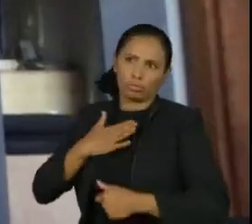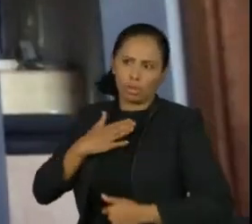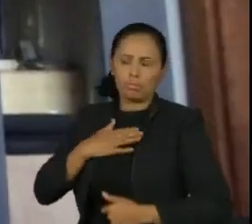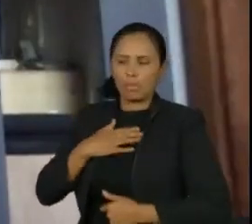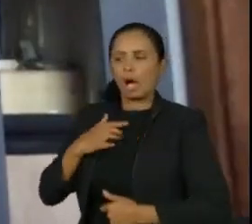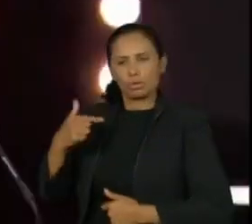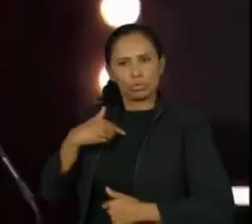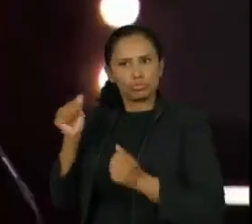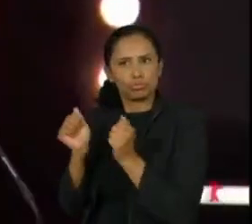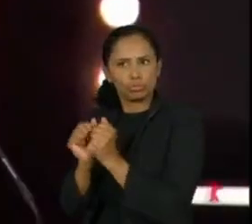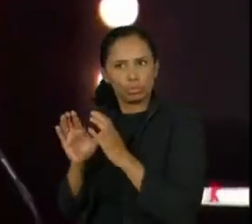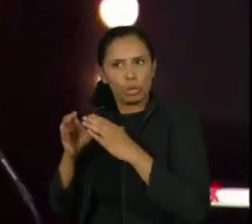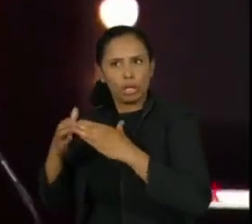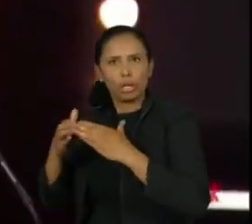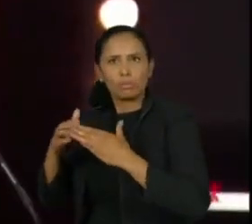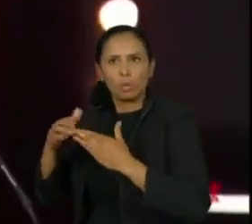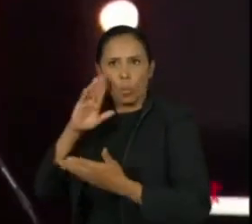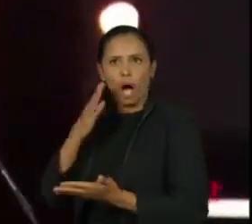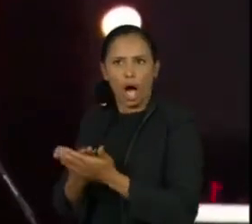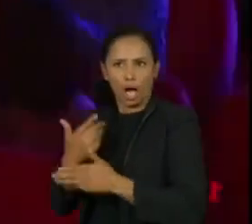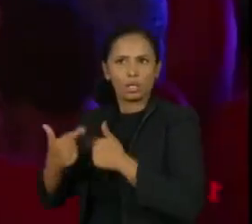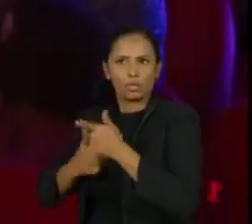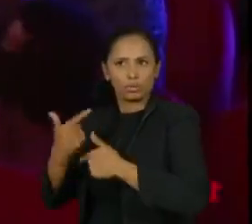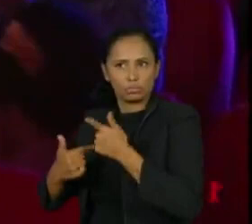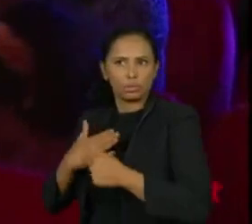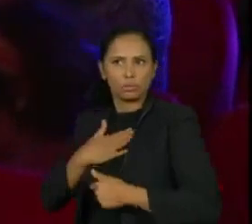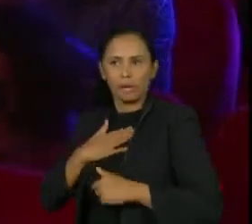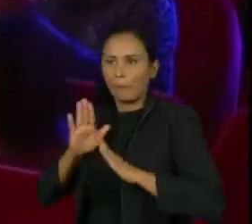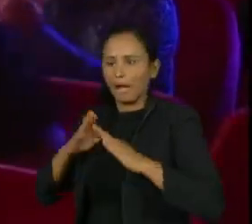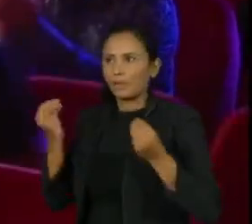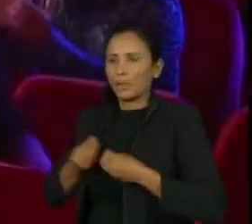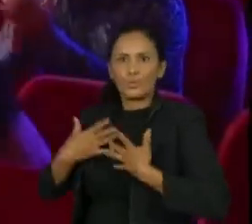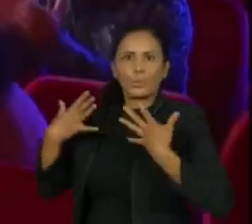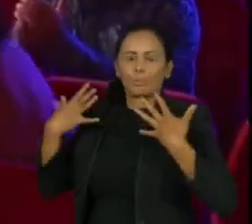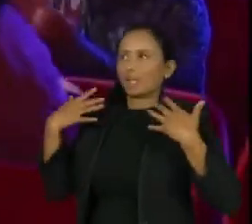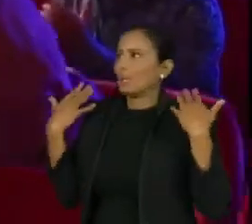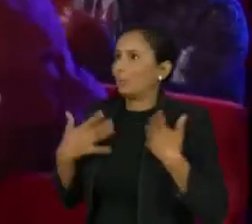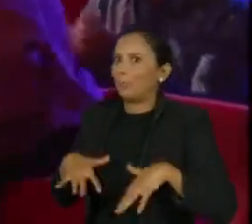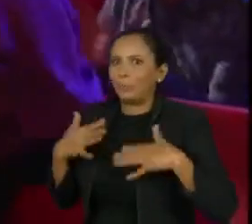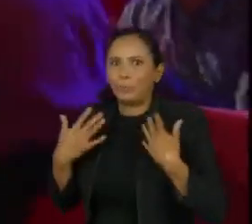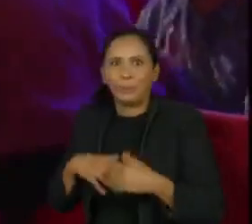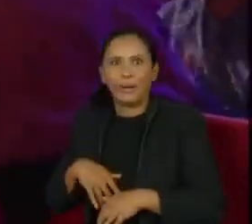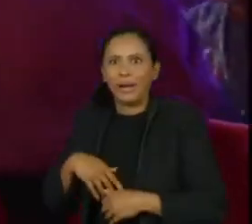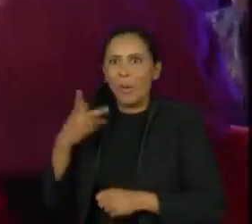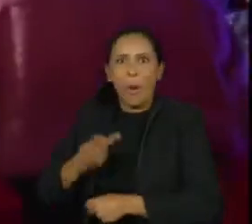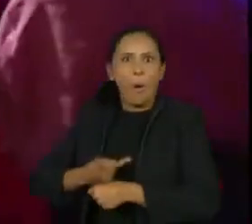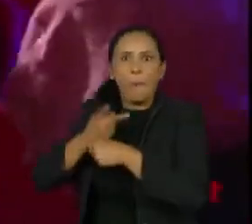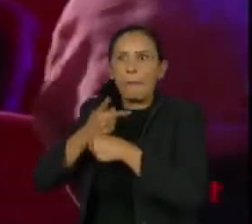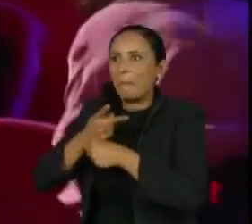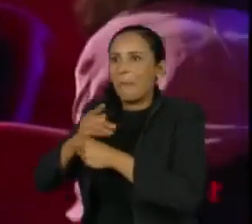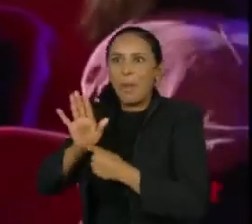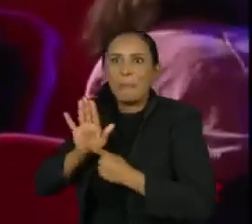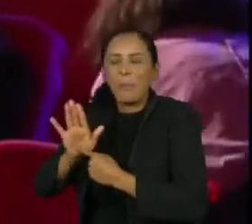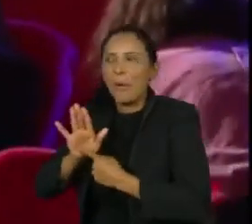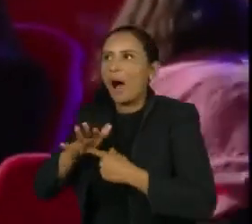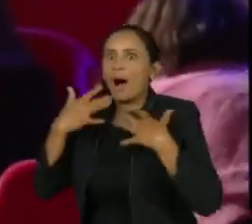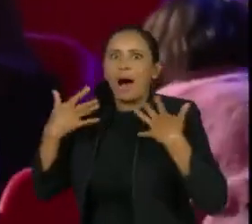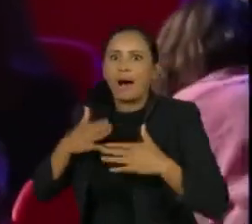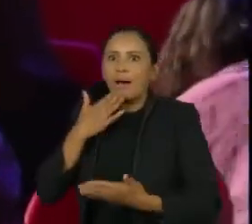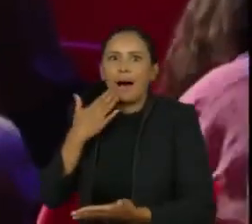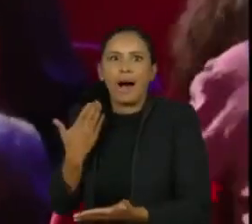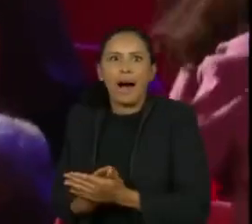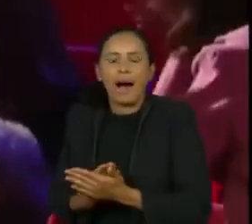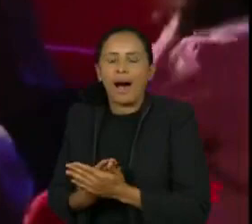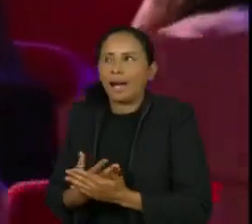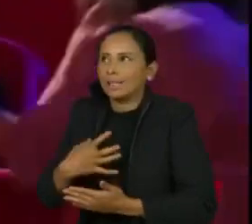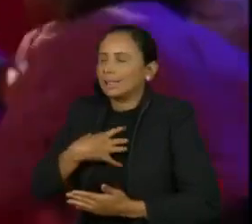nesse trabalho, mas não deixa de ser uma surpresa, né? Quando houve o anúncio, né, do prêmio, eu segurei assim a mão